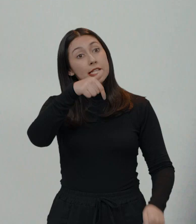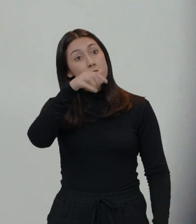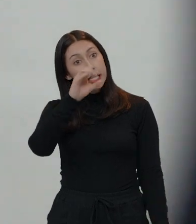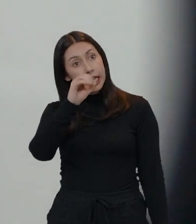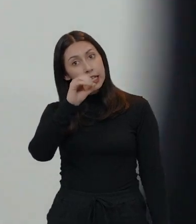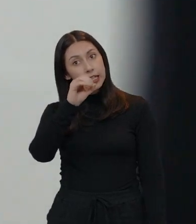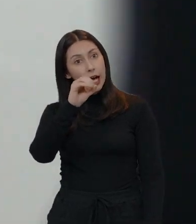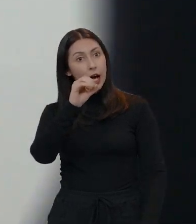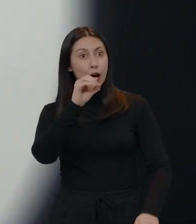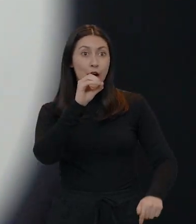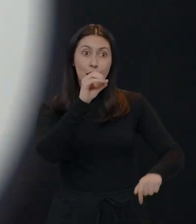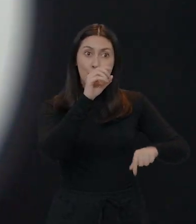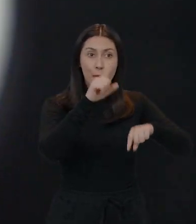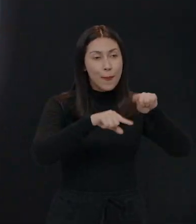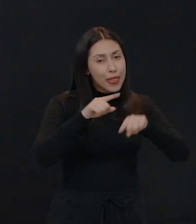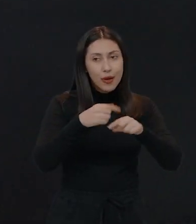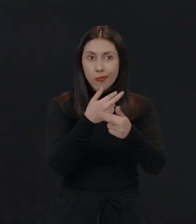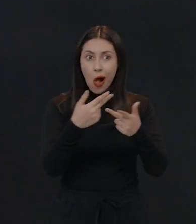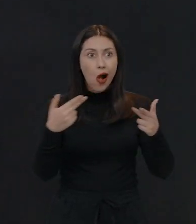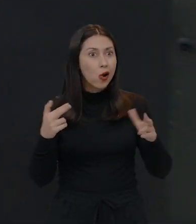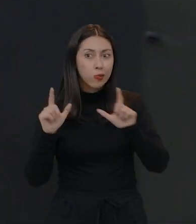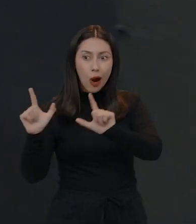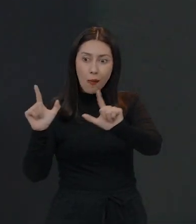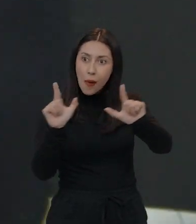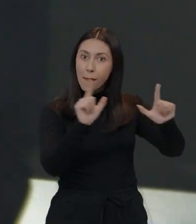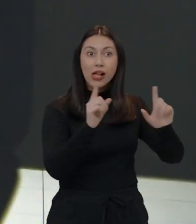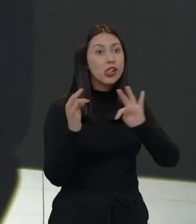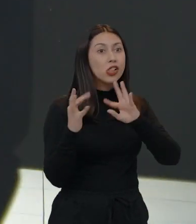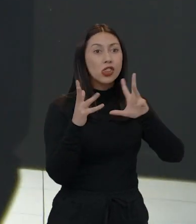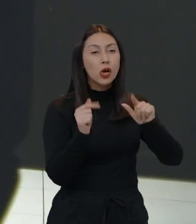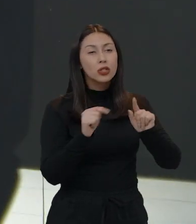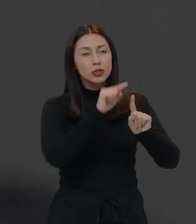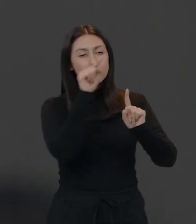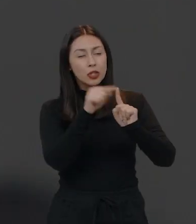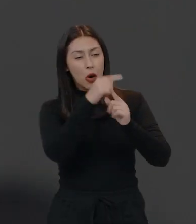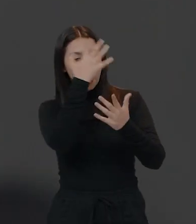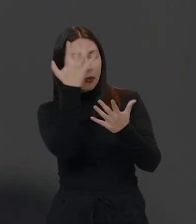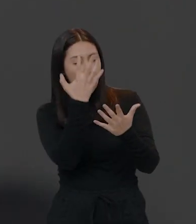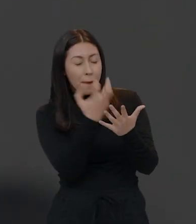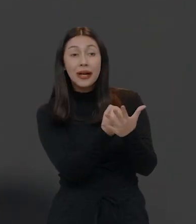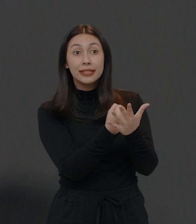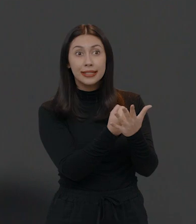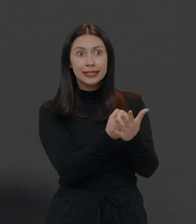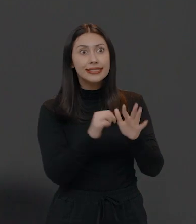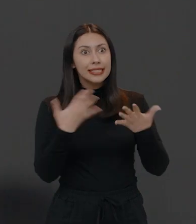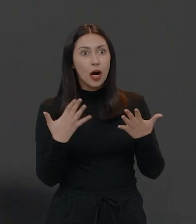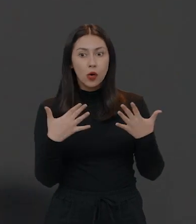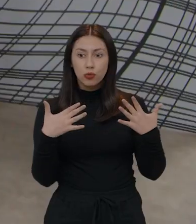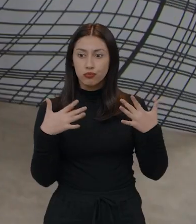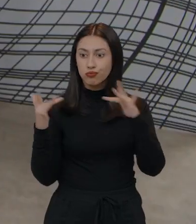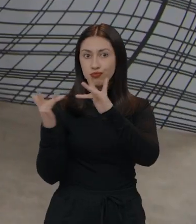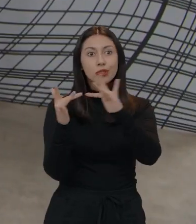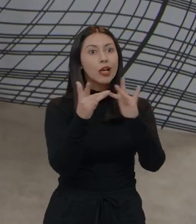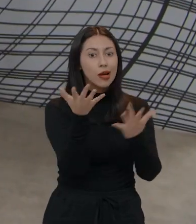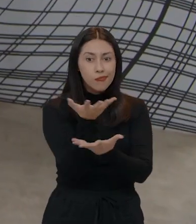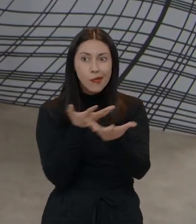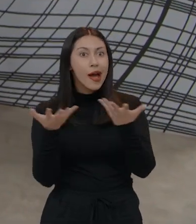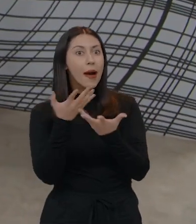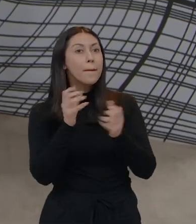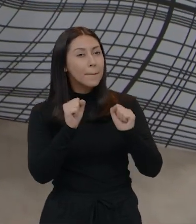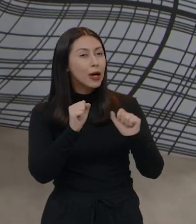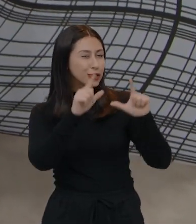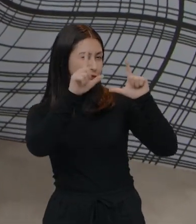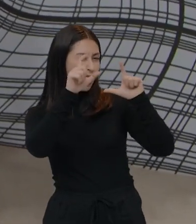atrações, são quadros, peças e ambientes, todos voltados para a ilusão de ótica. Então o museu ele é todo interativo, você vai fazer foto e vídeo o tempo